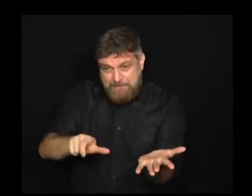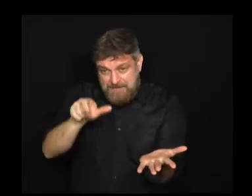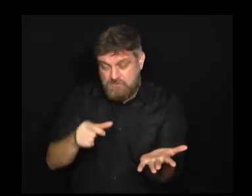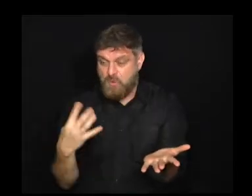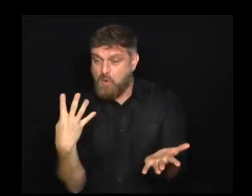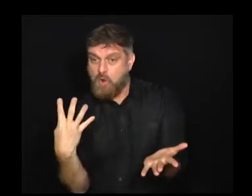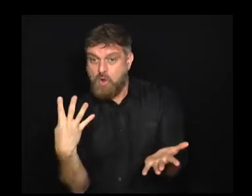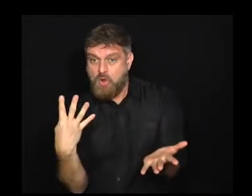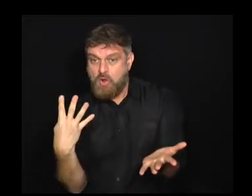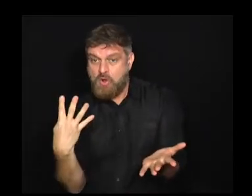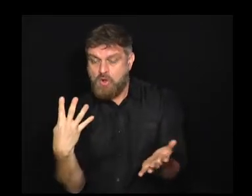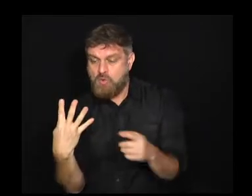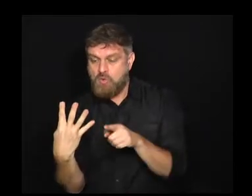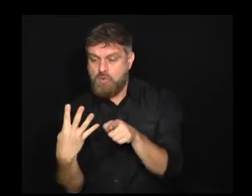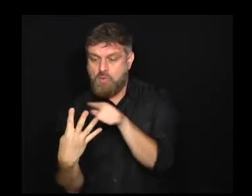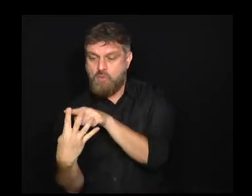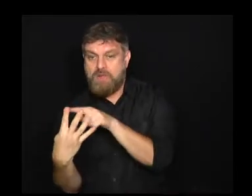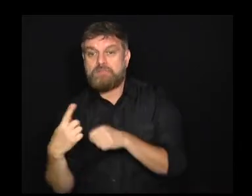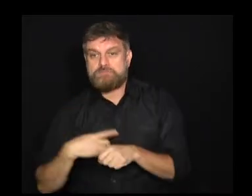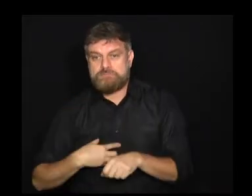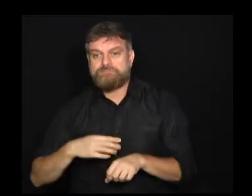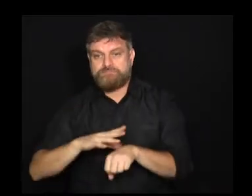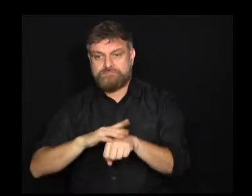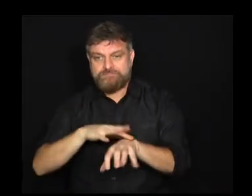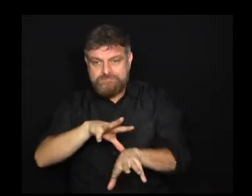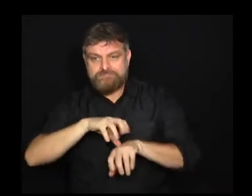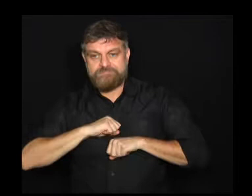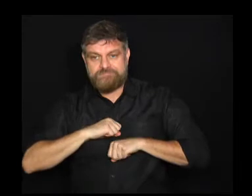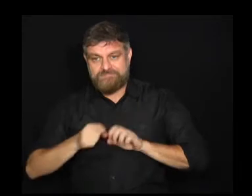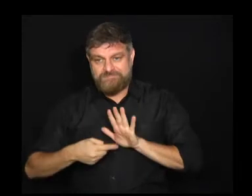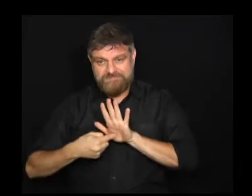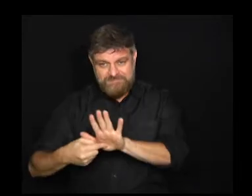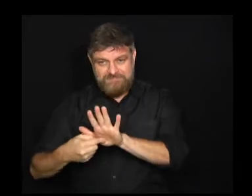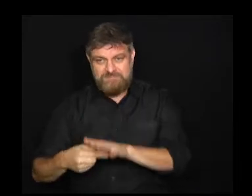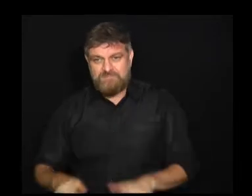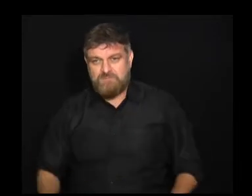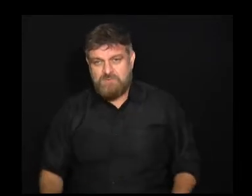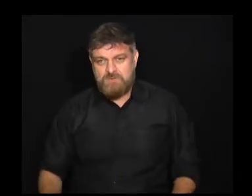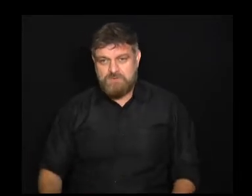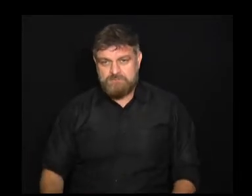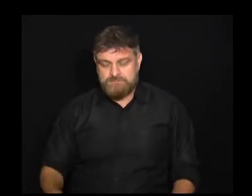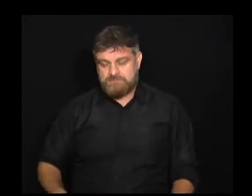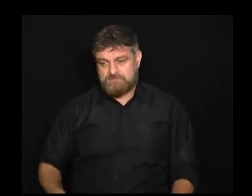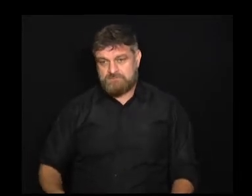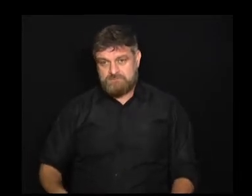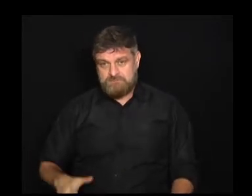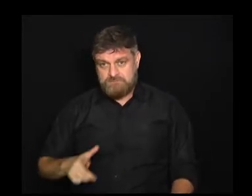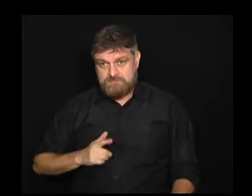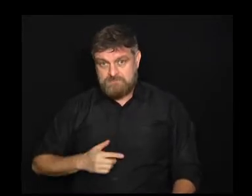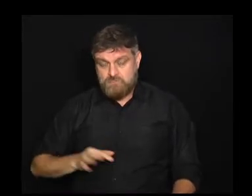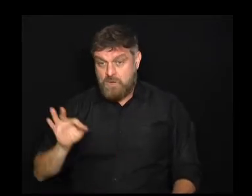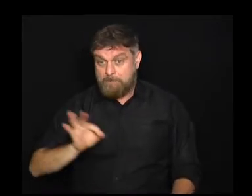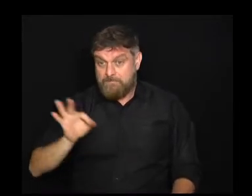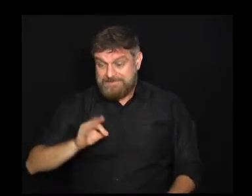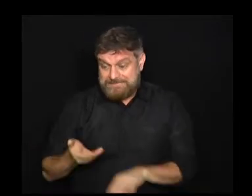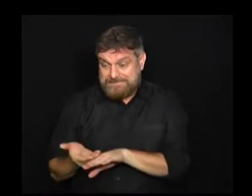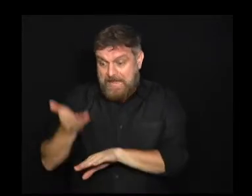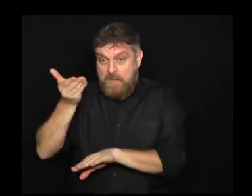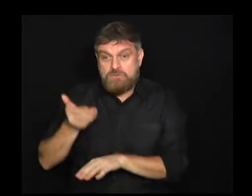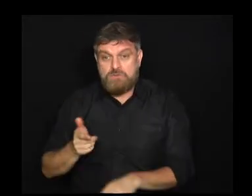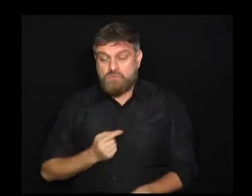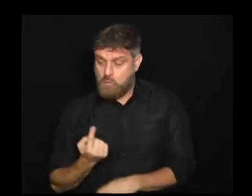4 desenvolveram sintomas, demonstrando que a taxa de ataque desse vírus é extremamente alta. Um